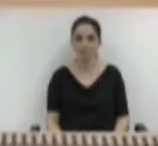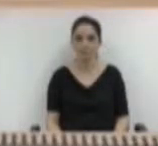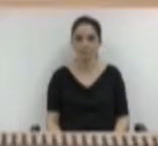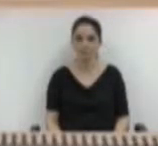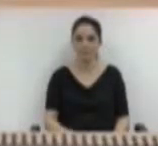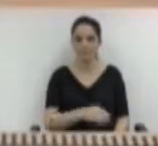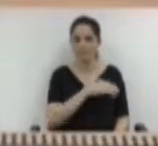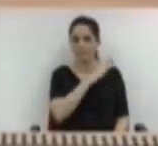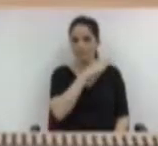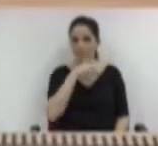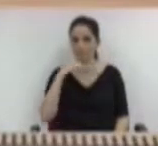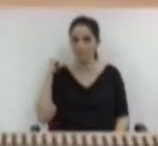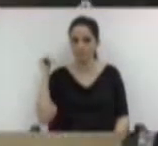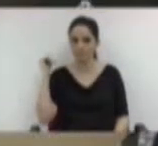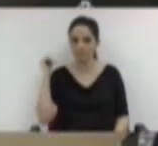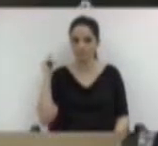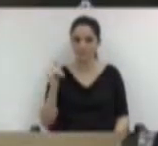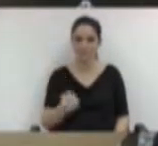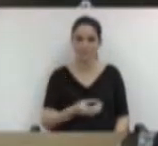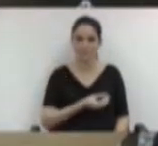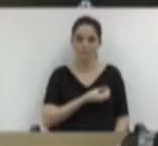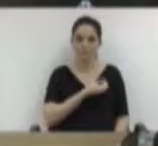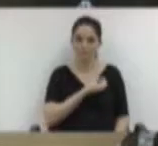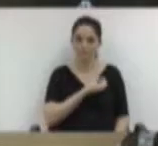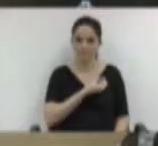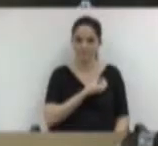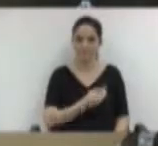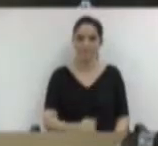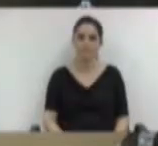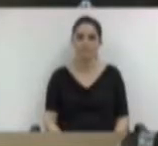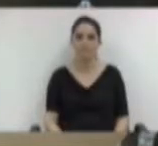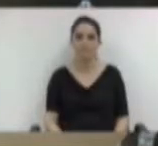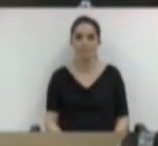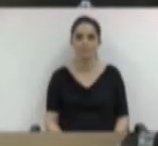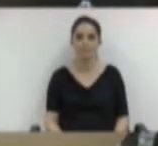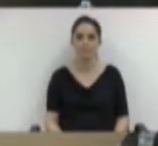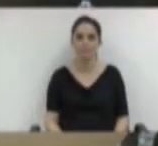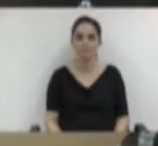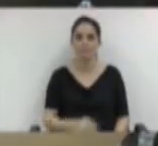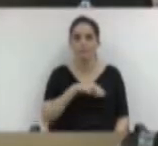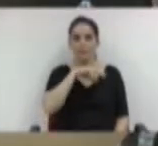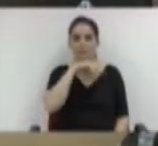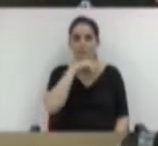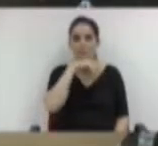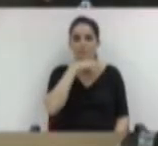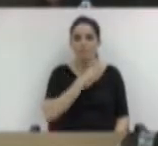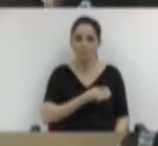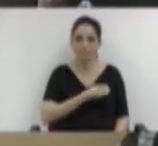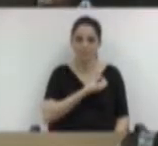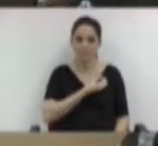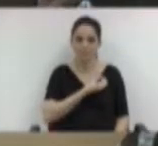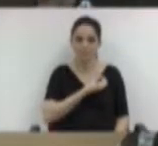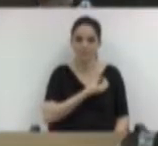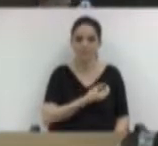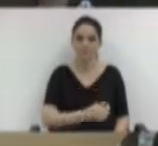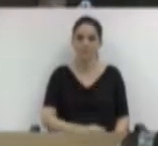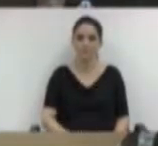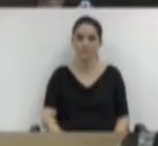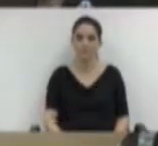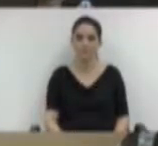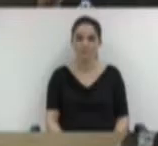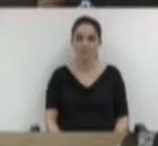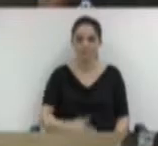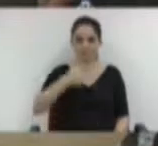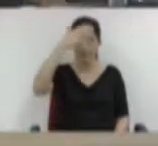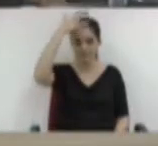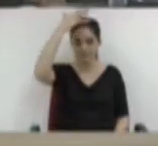Vereadora Luísio Marinho de Andrade. Presente. Vereador André Henrique da Silva. Presente. Vereador